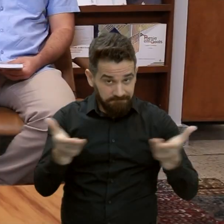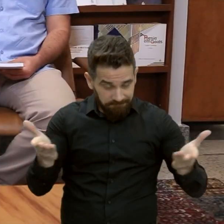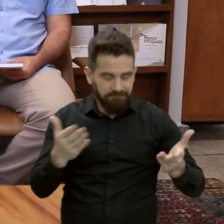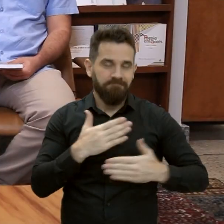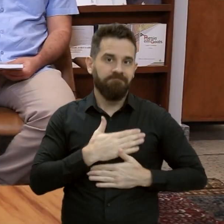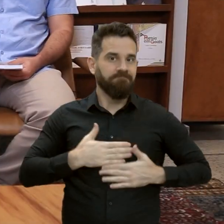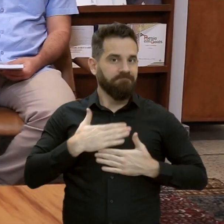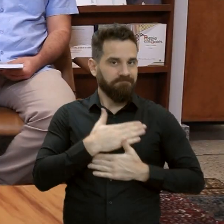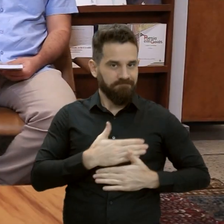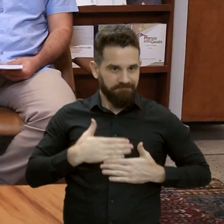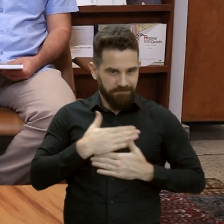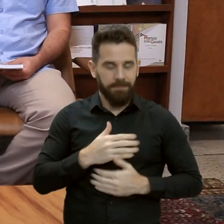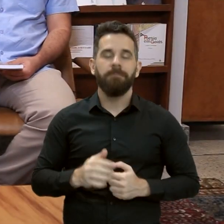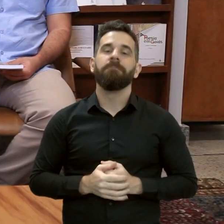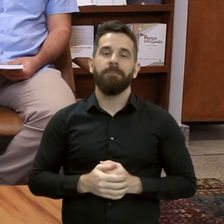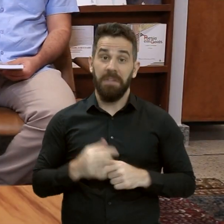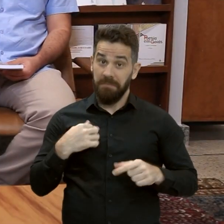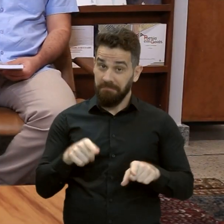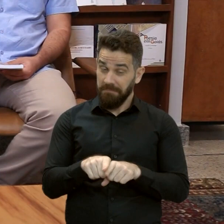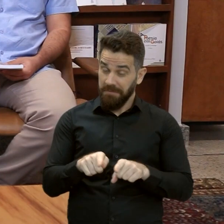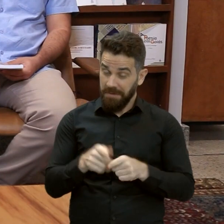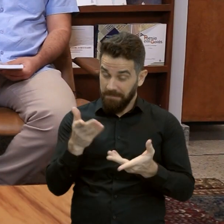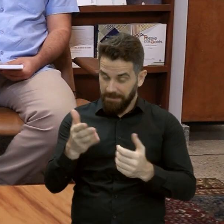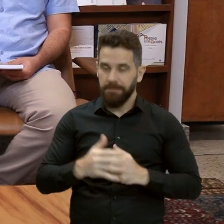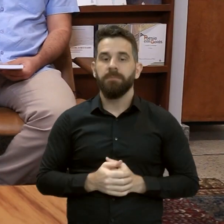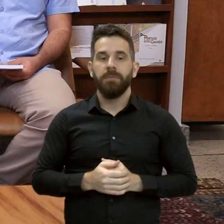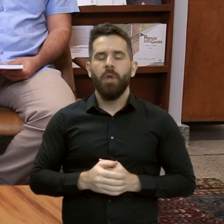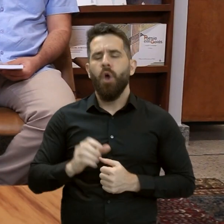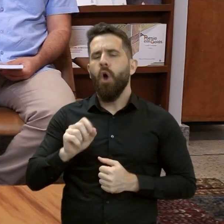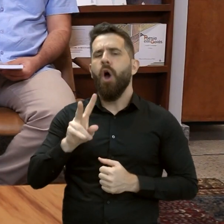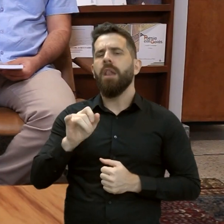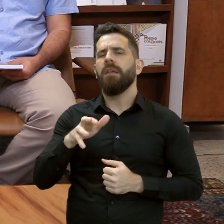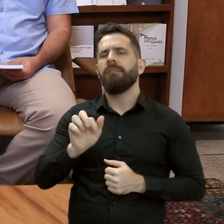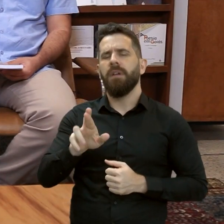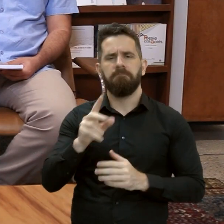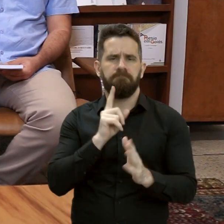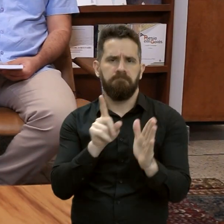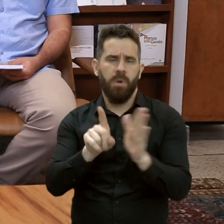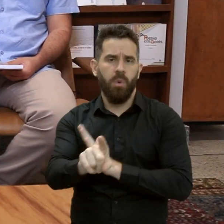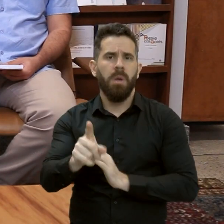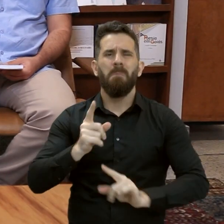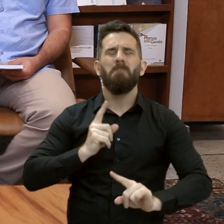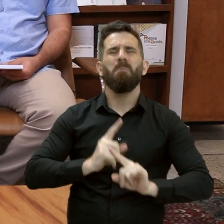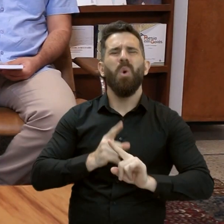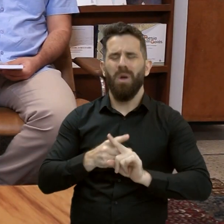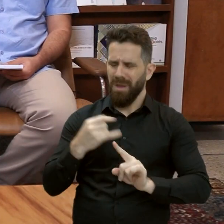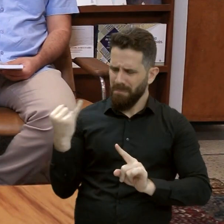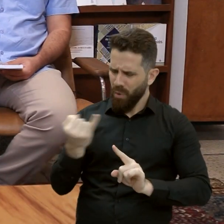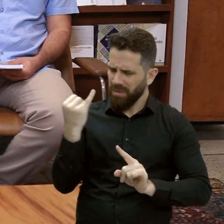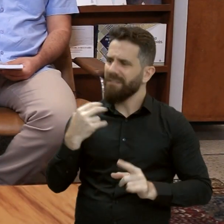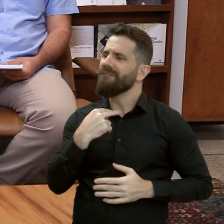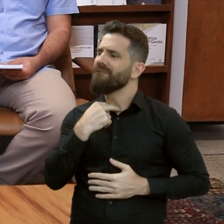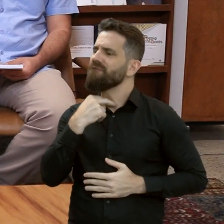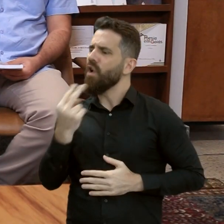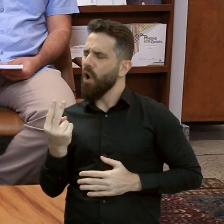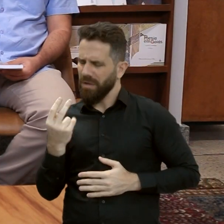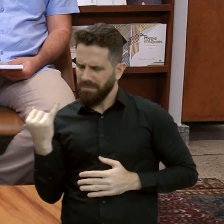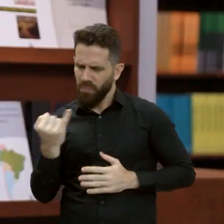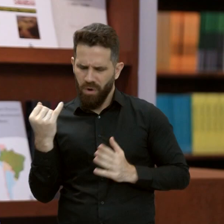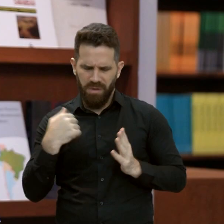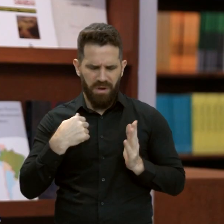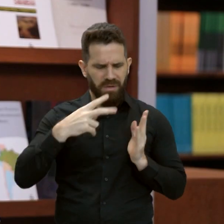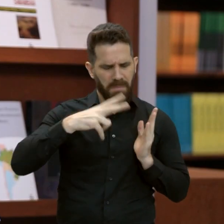A alegria é nossa. Oliver, e fala pra gente por que é tão importante a voz no momento da leitura de